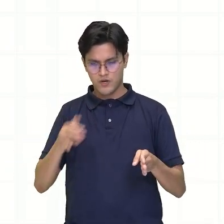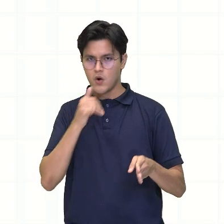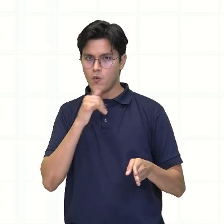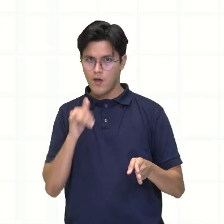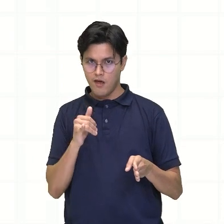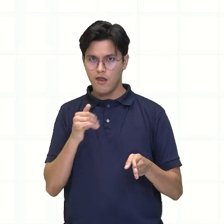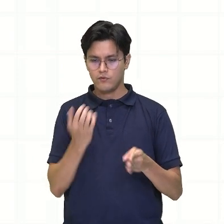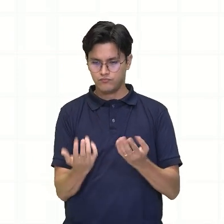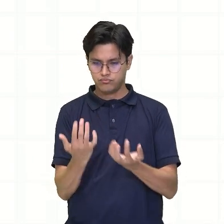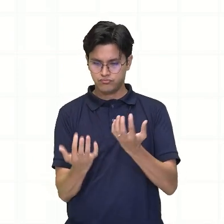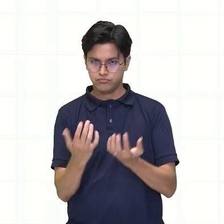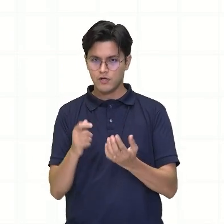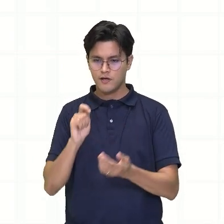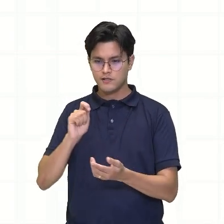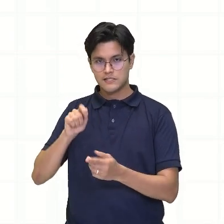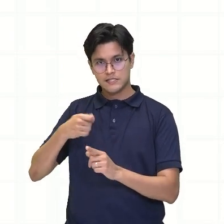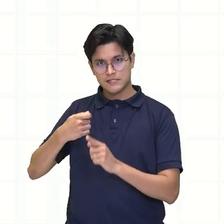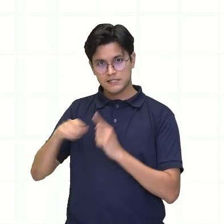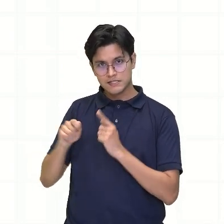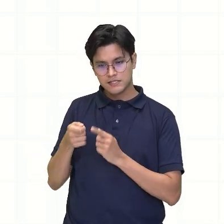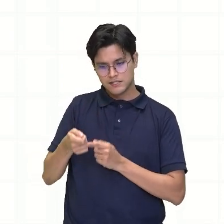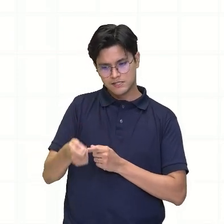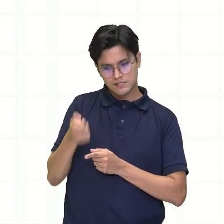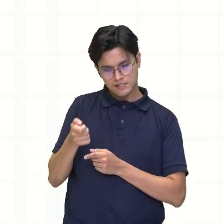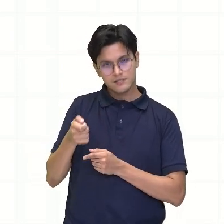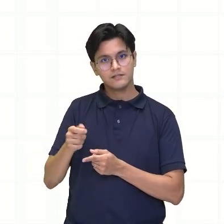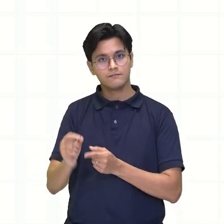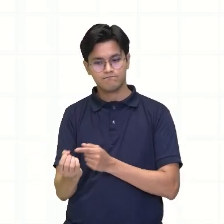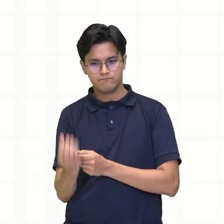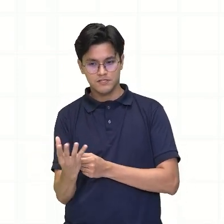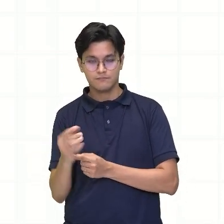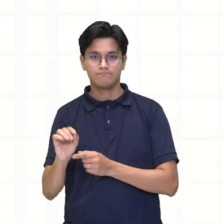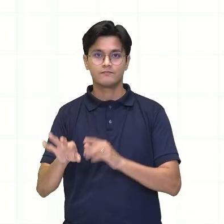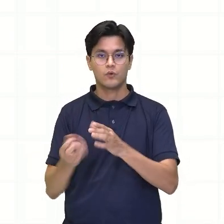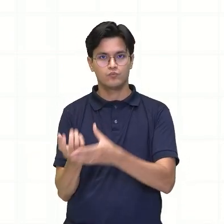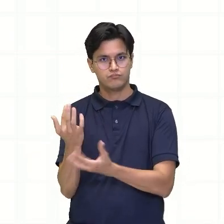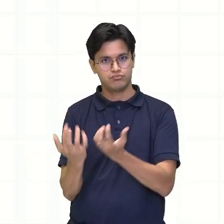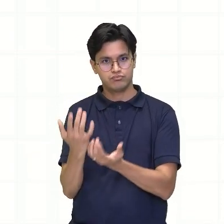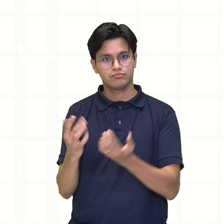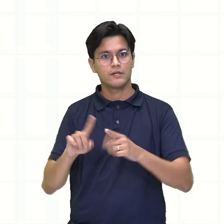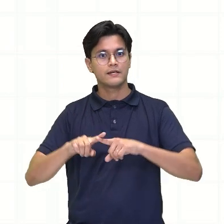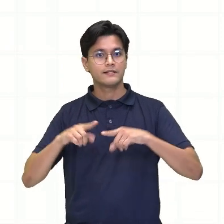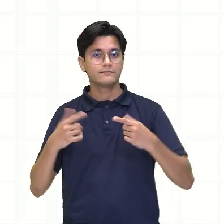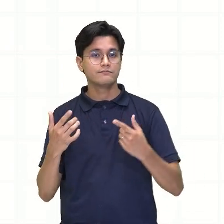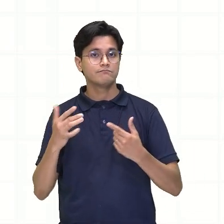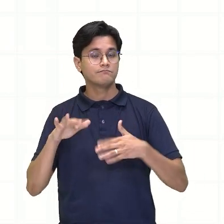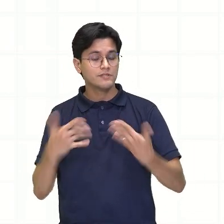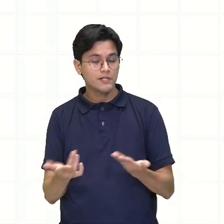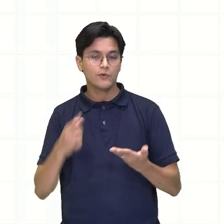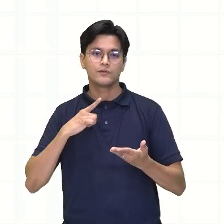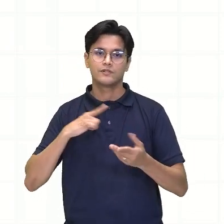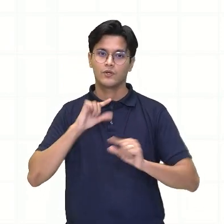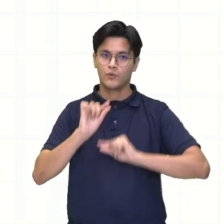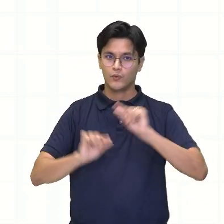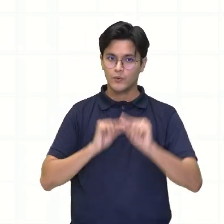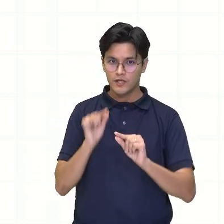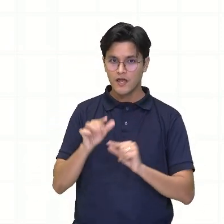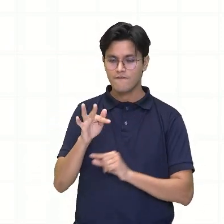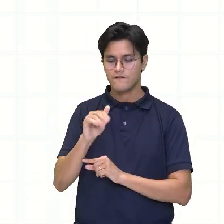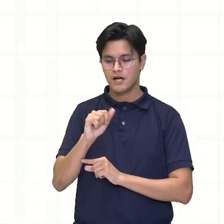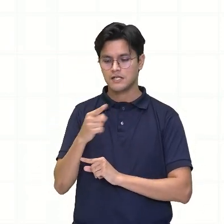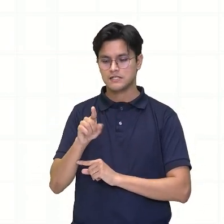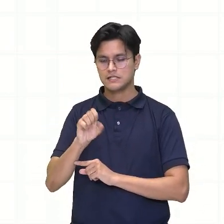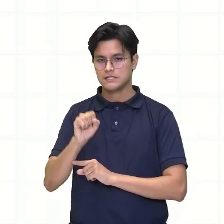aí, imagina, essa faísca vai entrar em contato com o ar e com o combustível, vai gerar ali uma